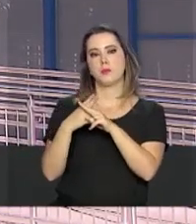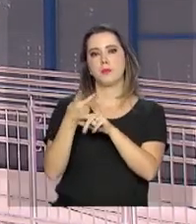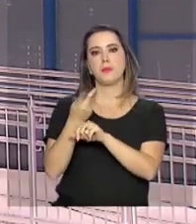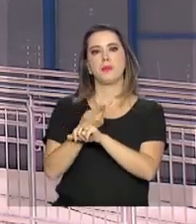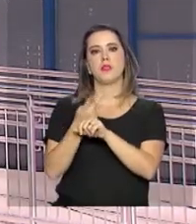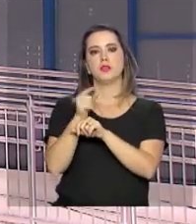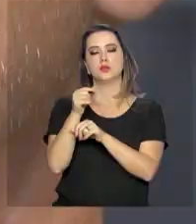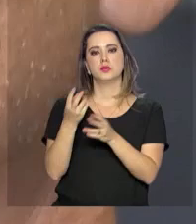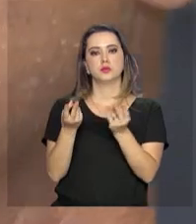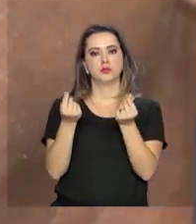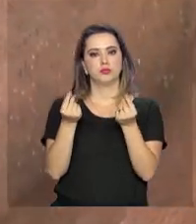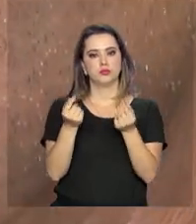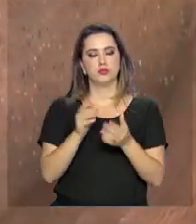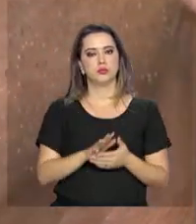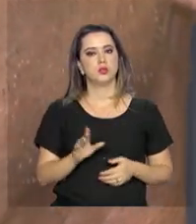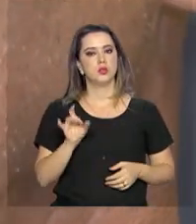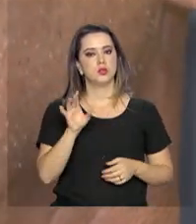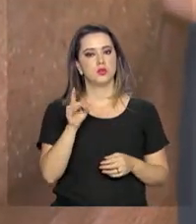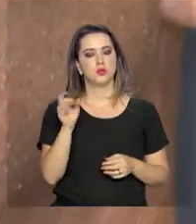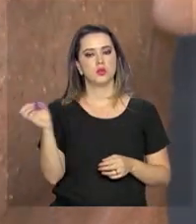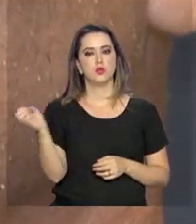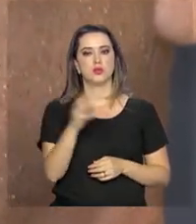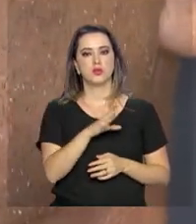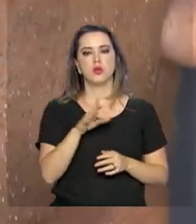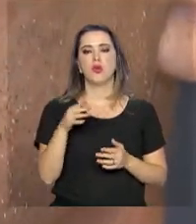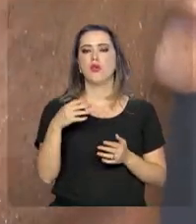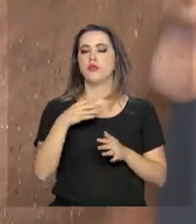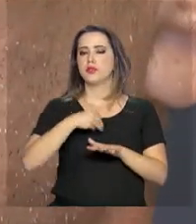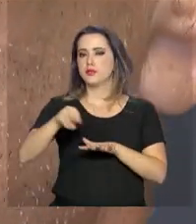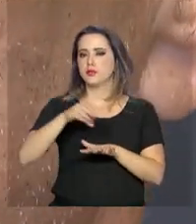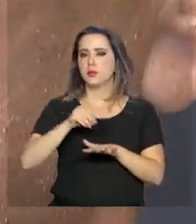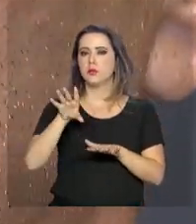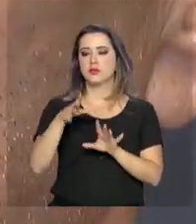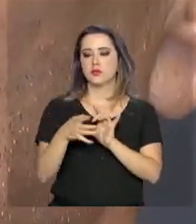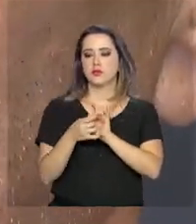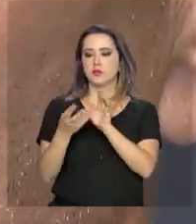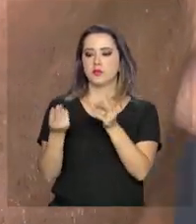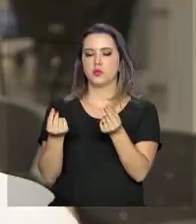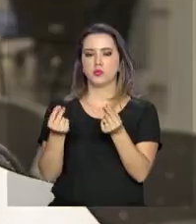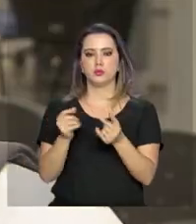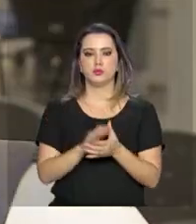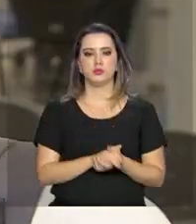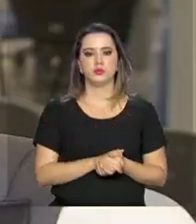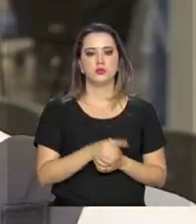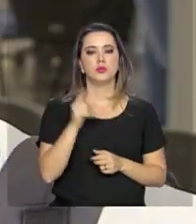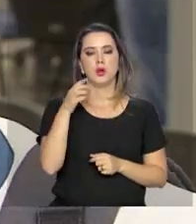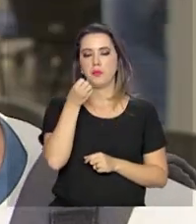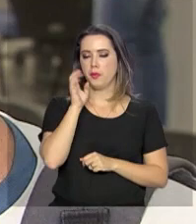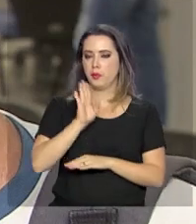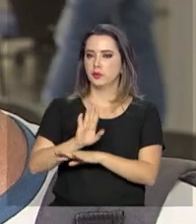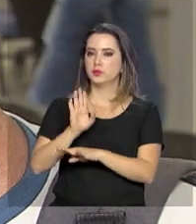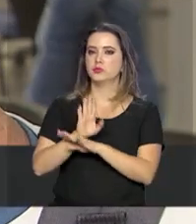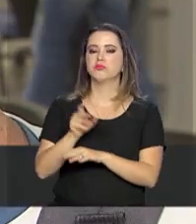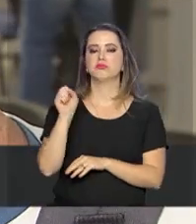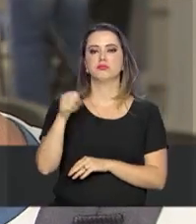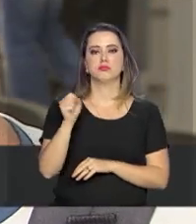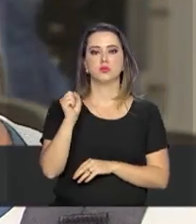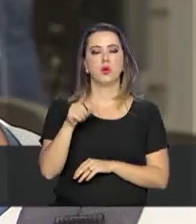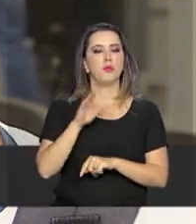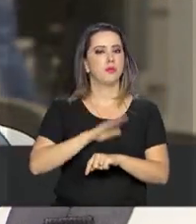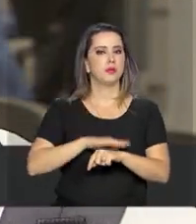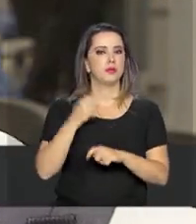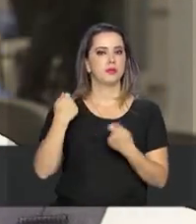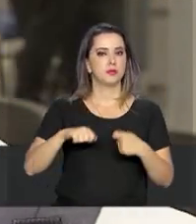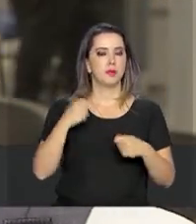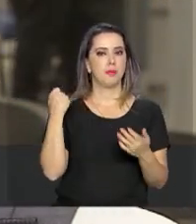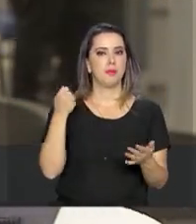em brasília bastou ele atualizar o cadastro para que o dinheiro fosse liberado ajuda bastante é um momento que precisa